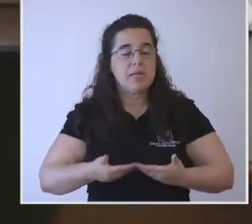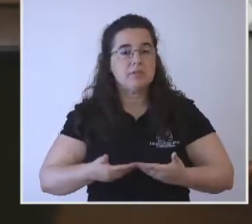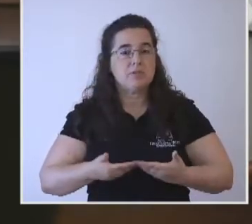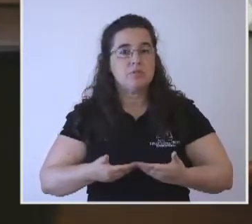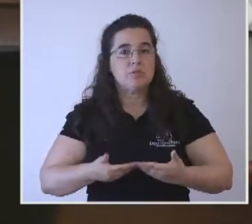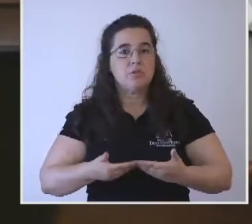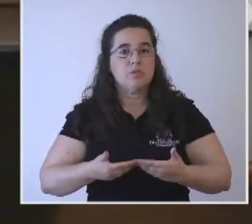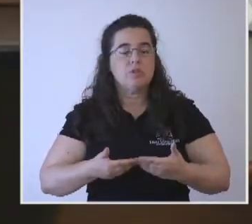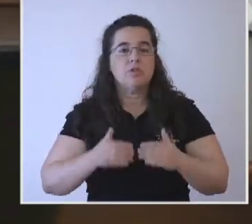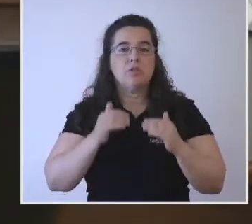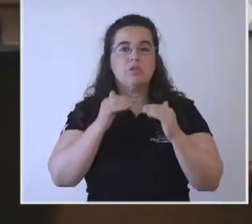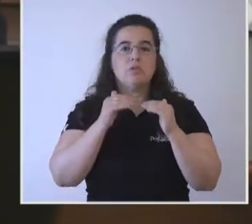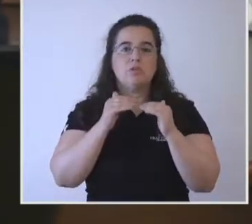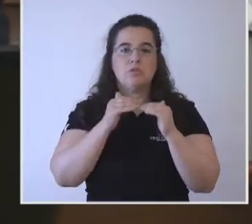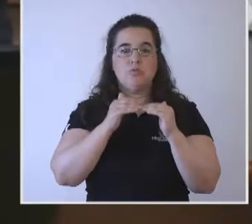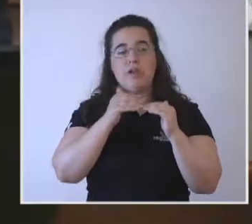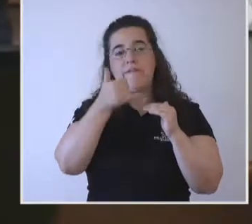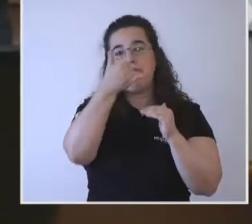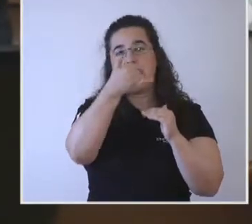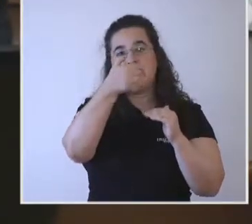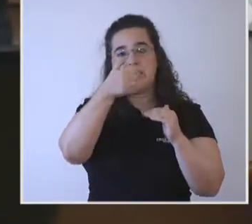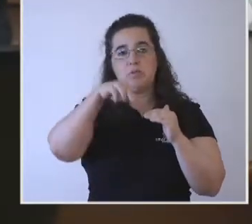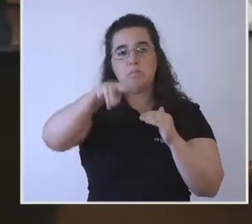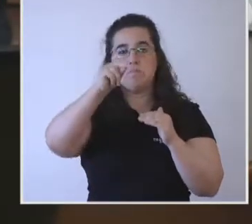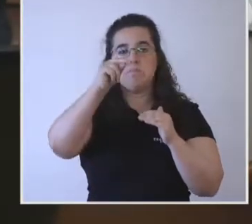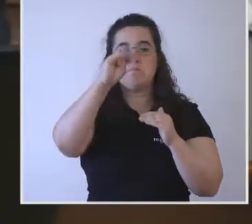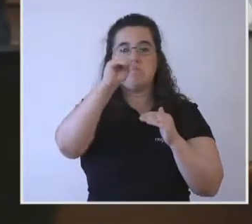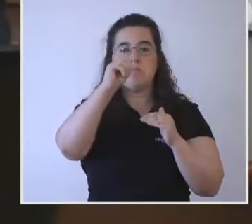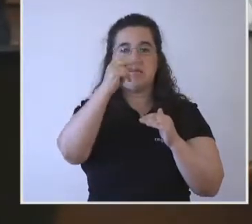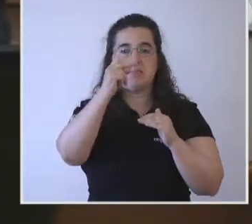daquele limite do excesso de peso.